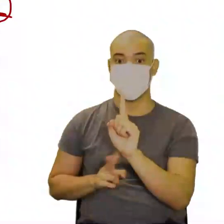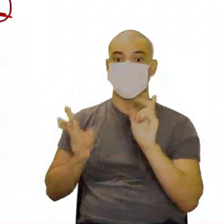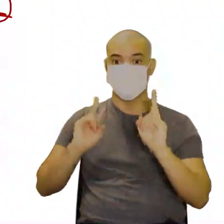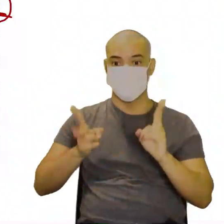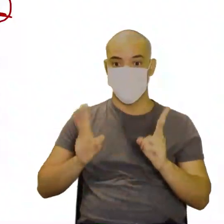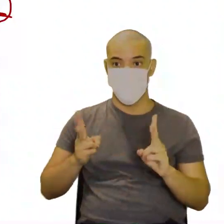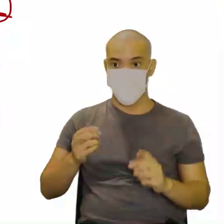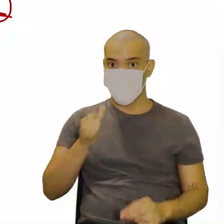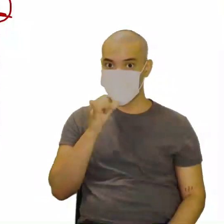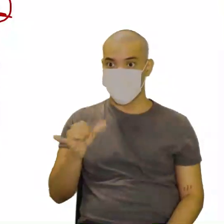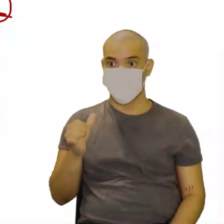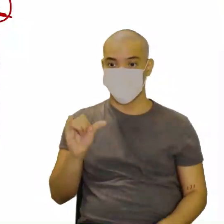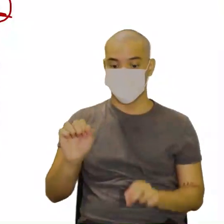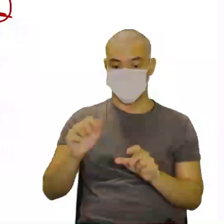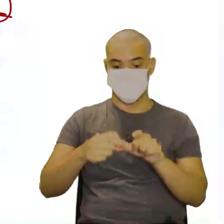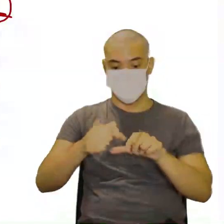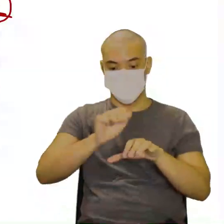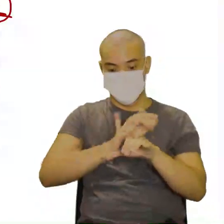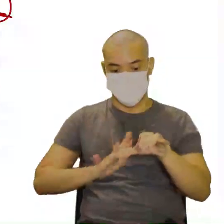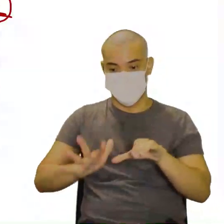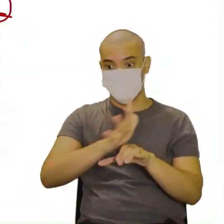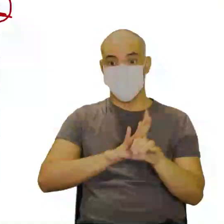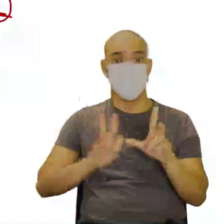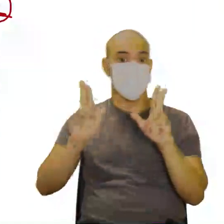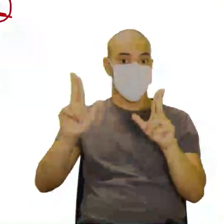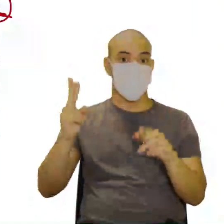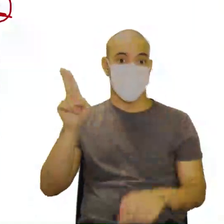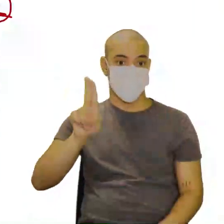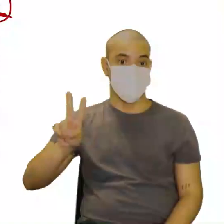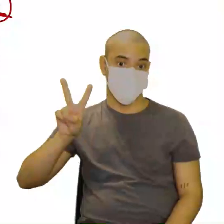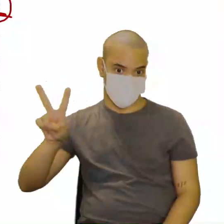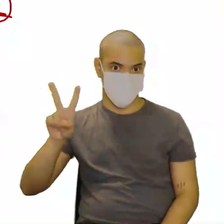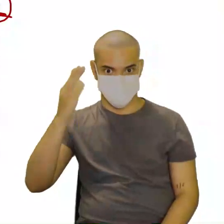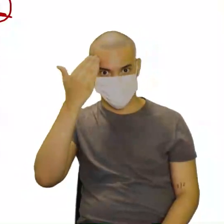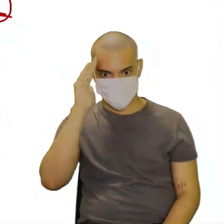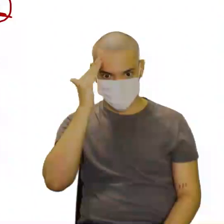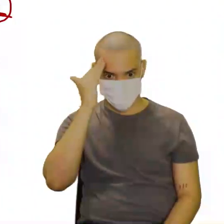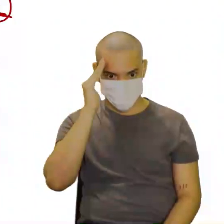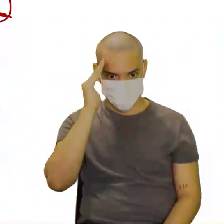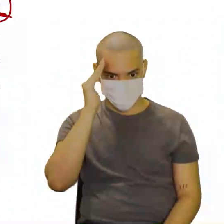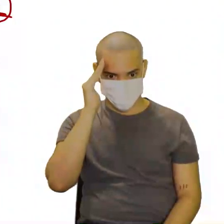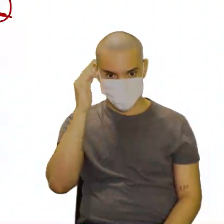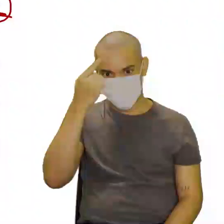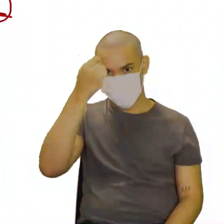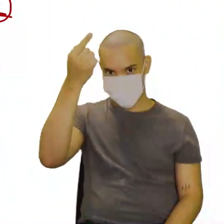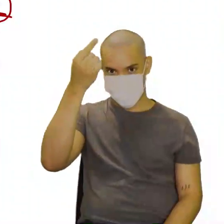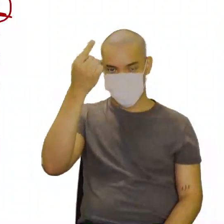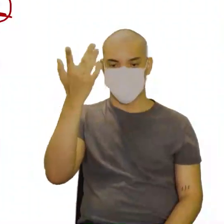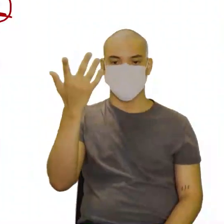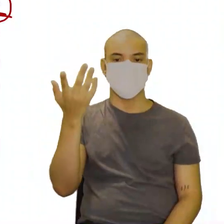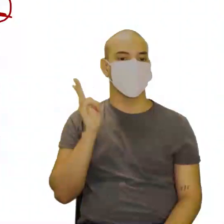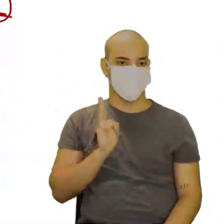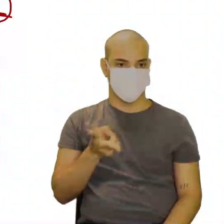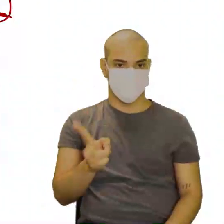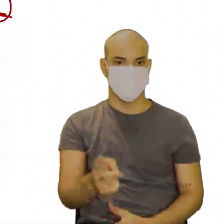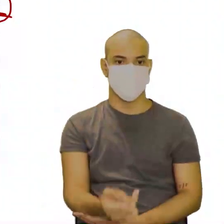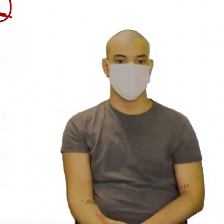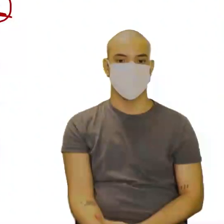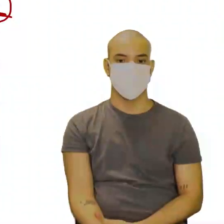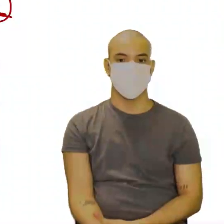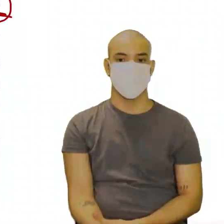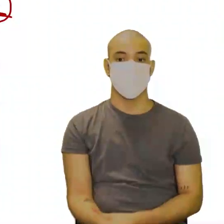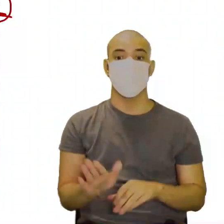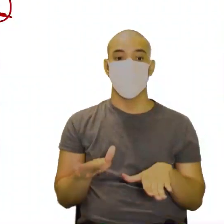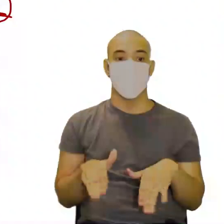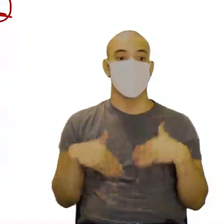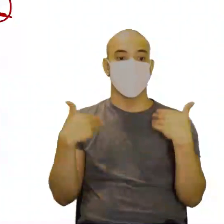carga que vai alimentar o meu circuito da mesma maneira que eu usasse os 2. Entenderam, pessoal, a ideia? Vamos continuar. Qual